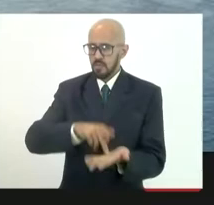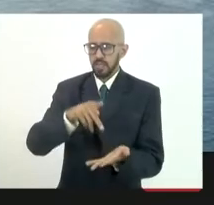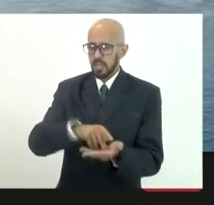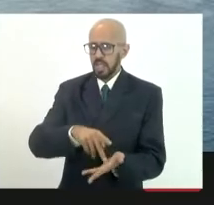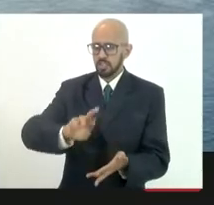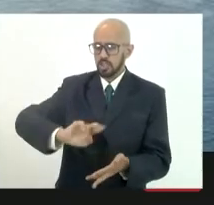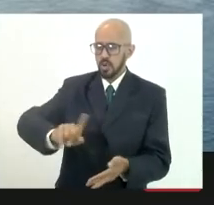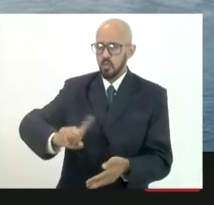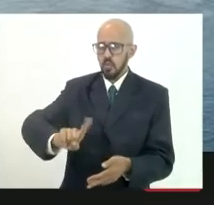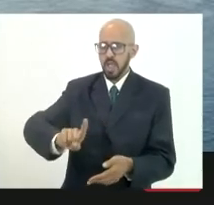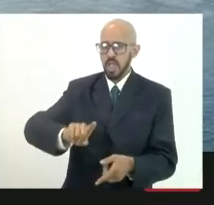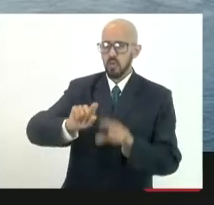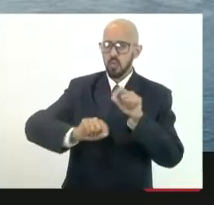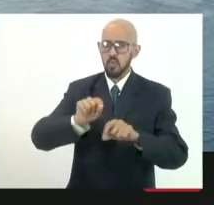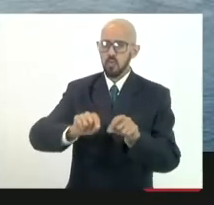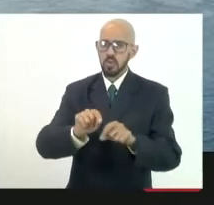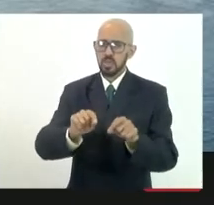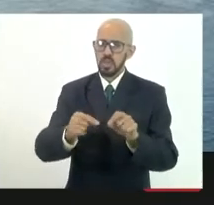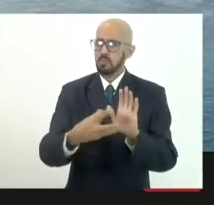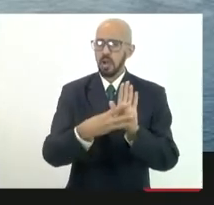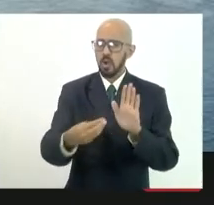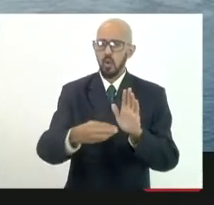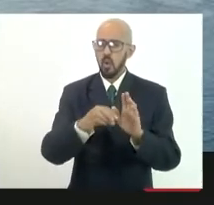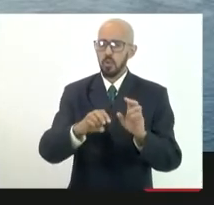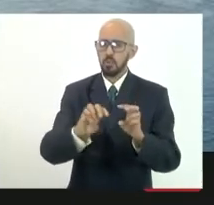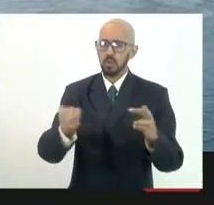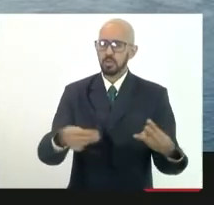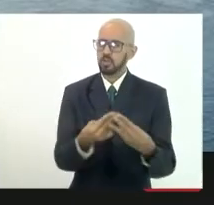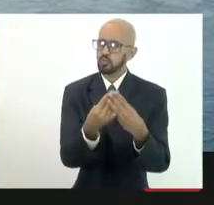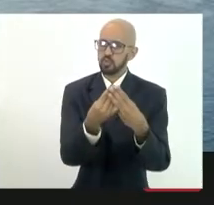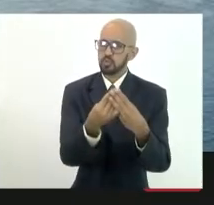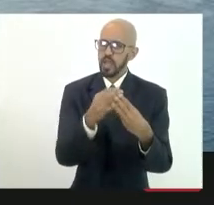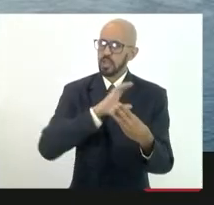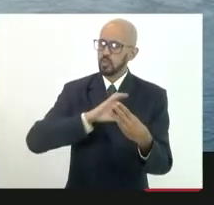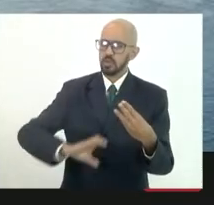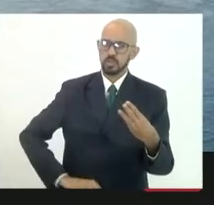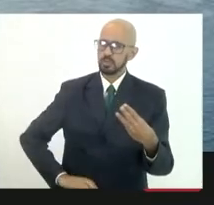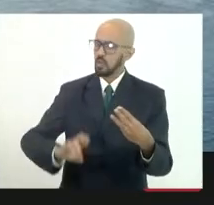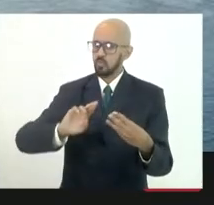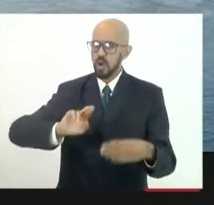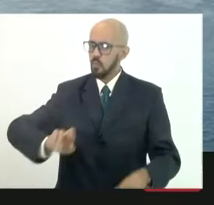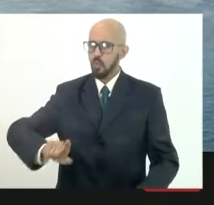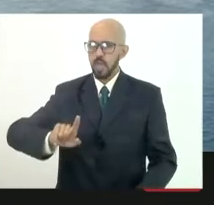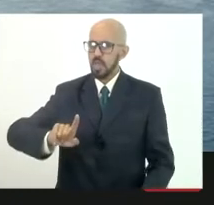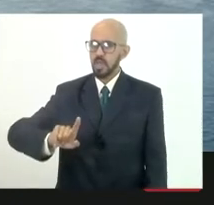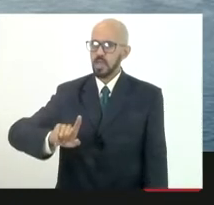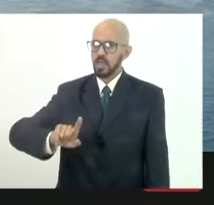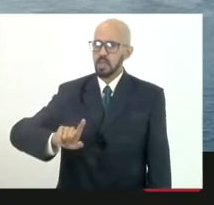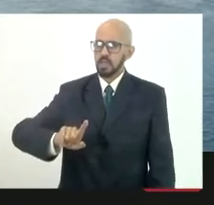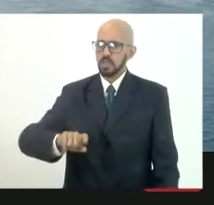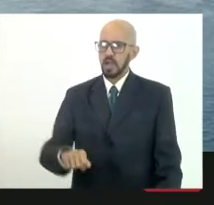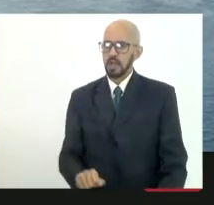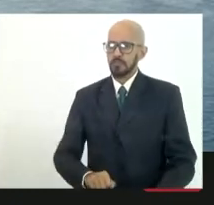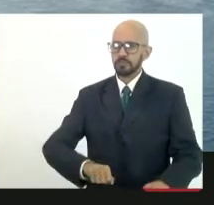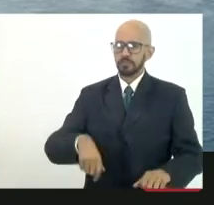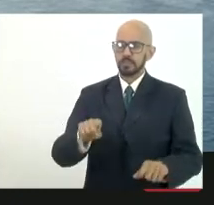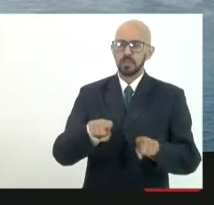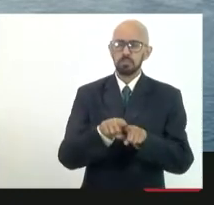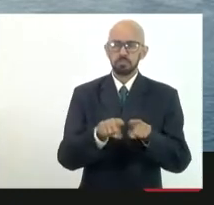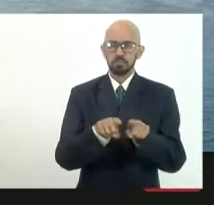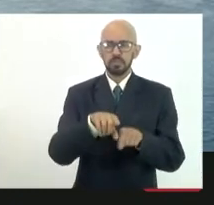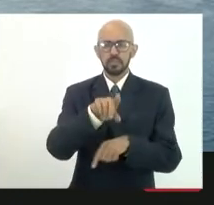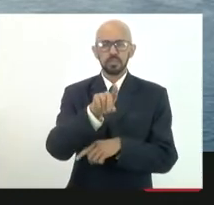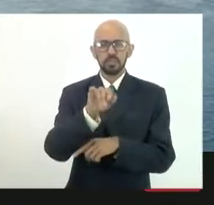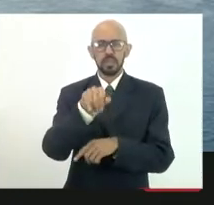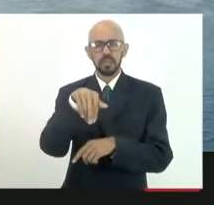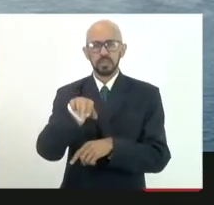nada de judaico-cristão, não tem nada de... A Daiane Cooper até colocou aqui um comentário a respeito disso.